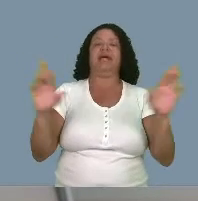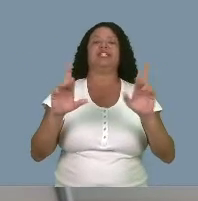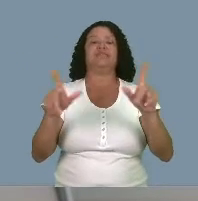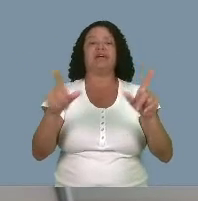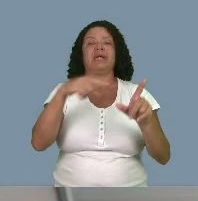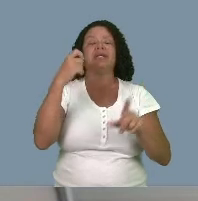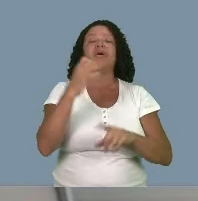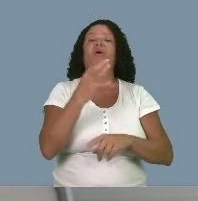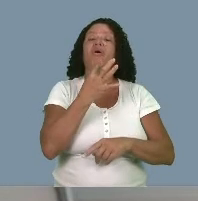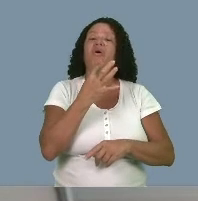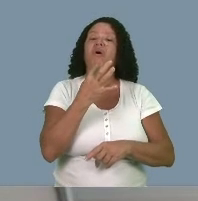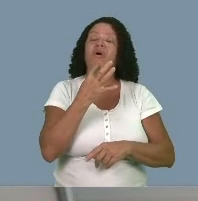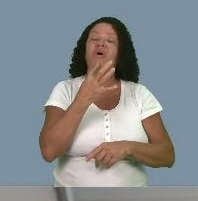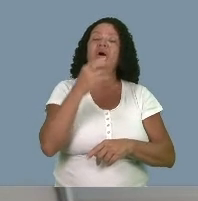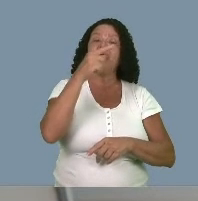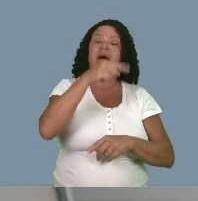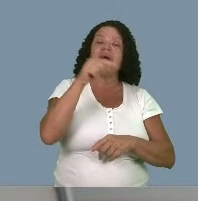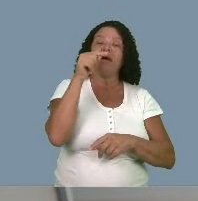a conhecer